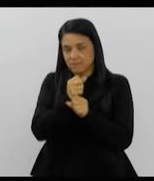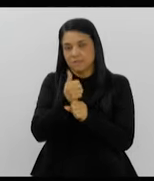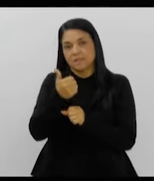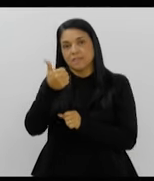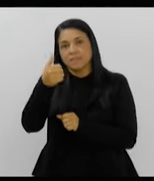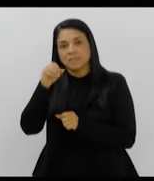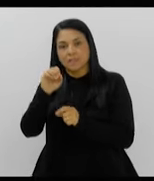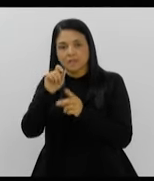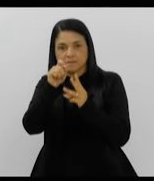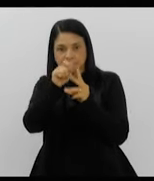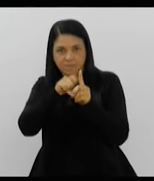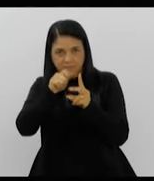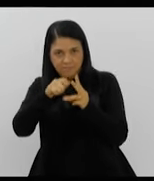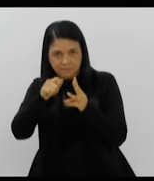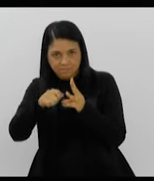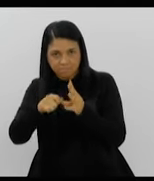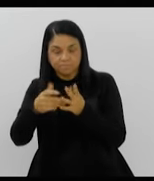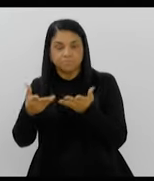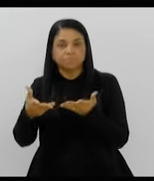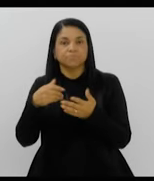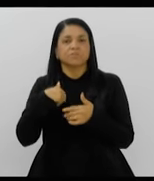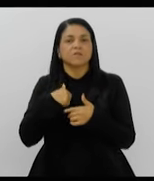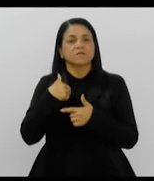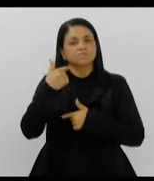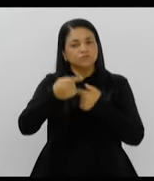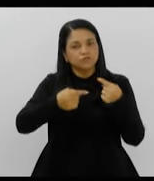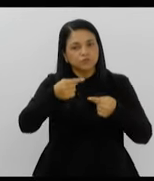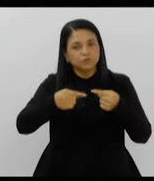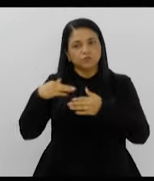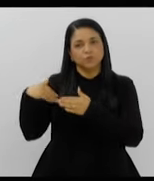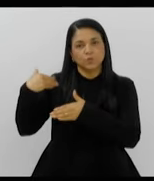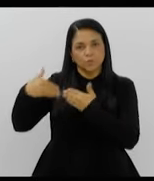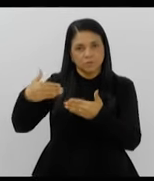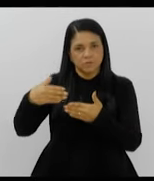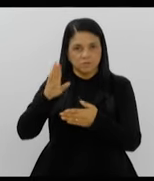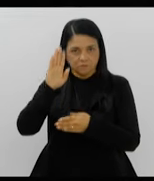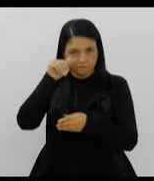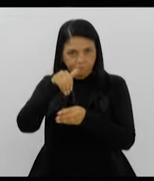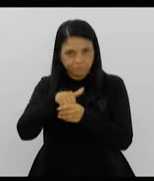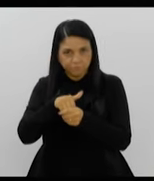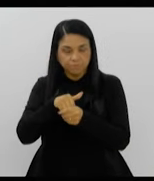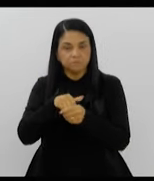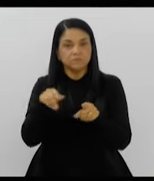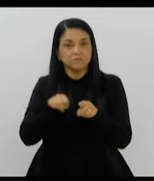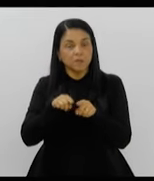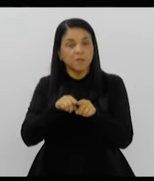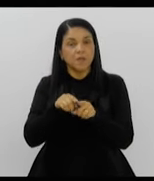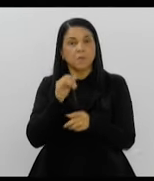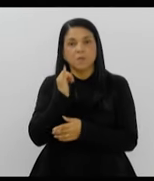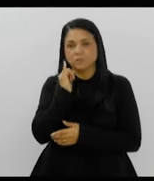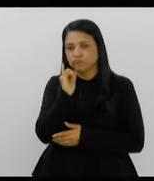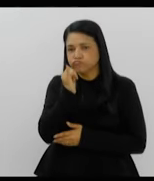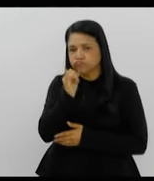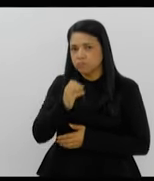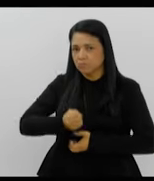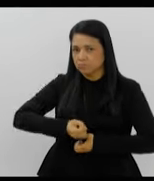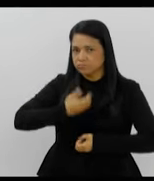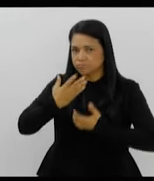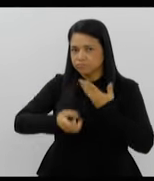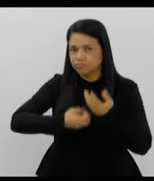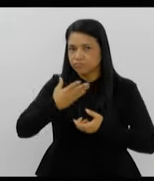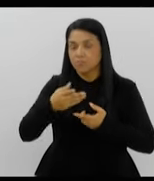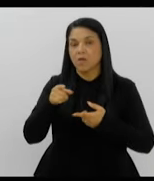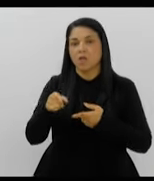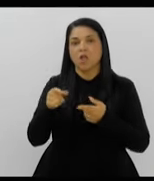3 anos e 10 meses. Tudo isso foi discutido no processo eleitoral. Até mesmo uma narrativa de que a competência